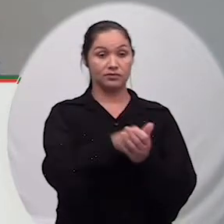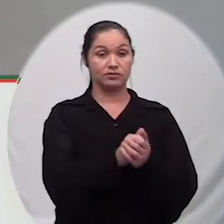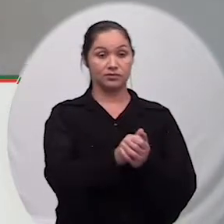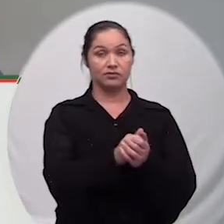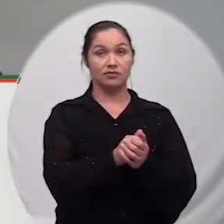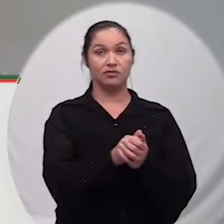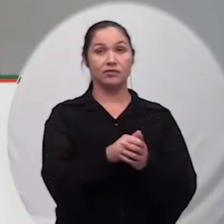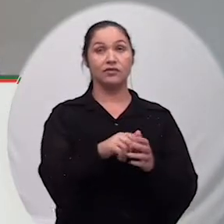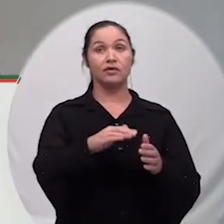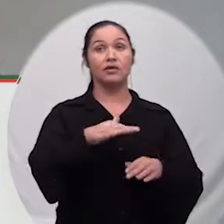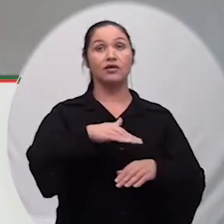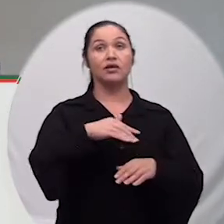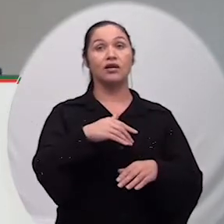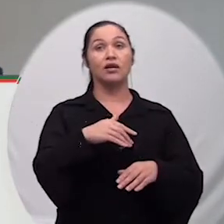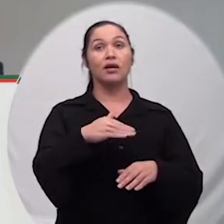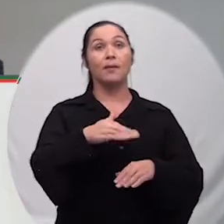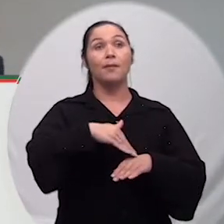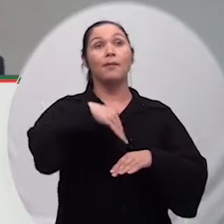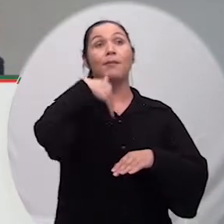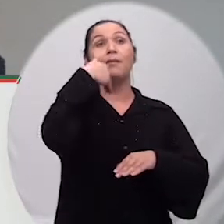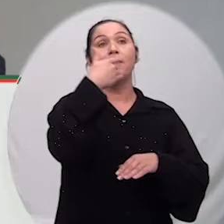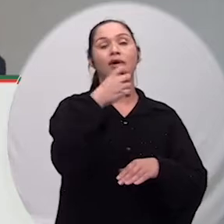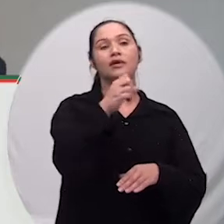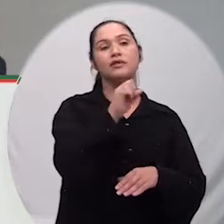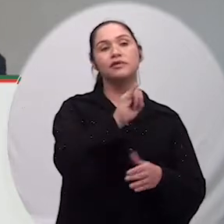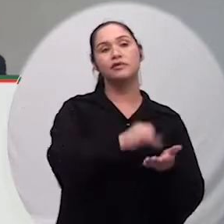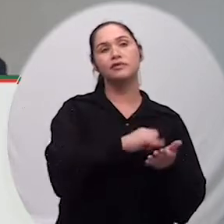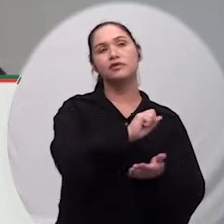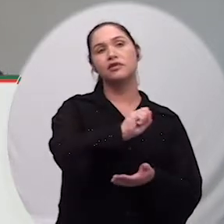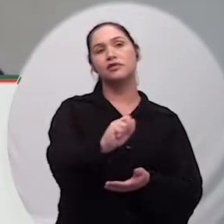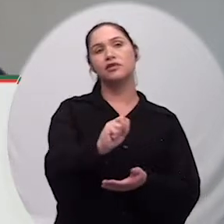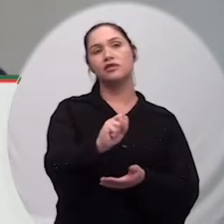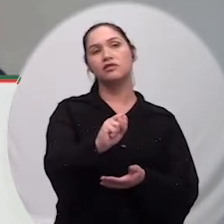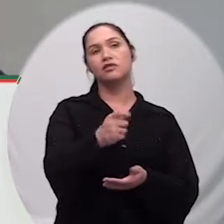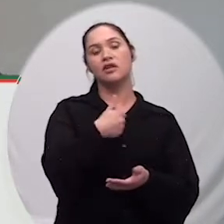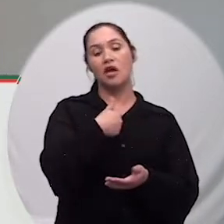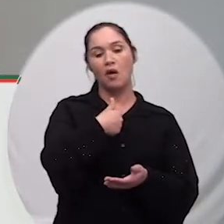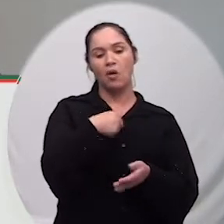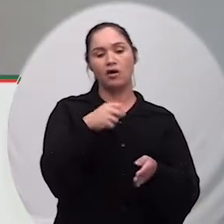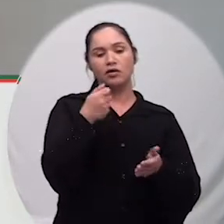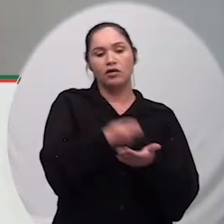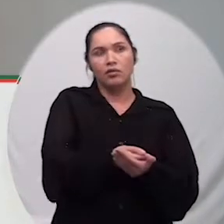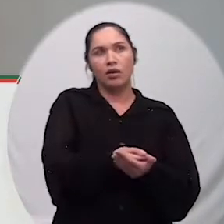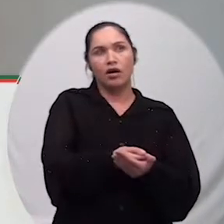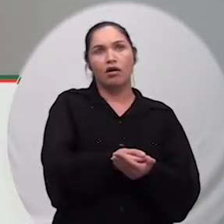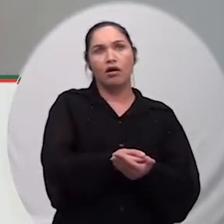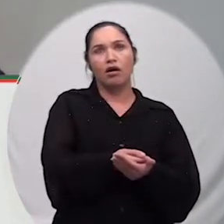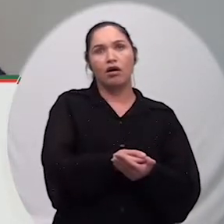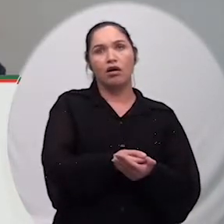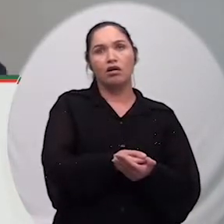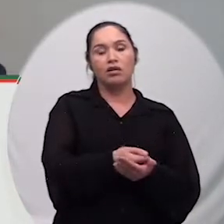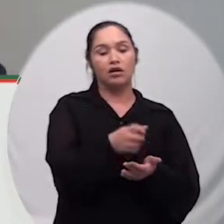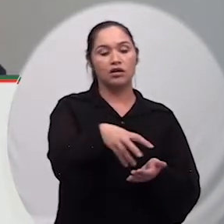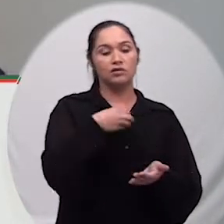cima do R$10 mais o ISS, né? Mais aqueles 5% de ISS. Eles recolhem e